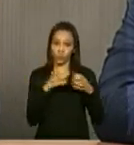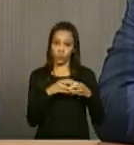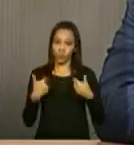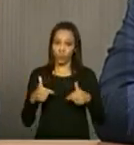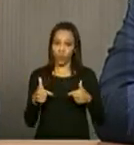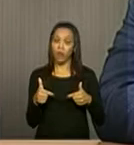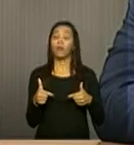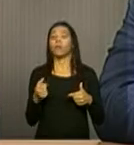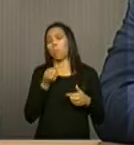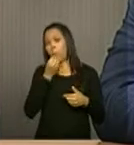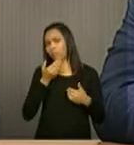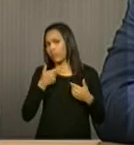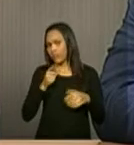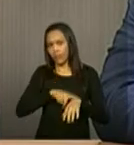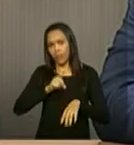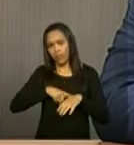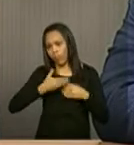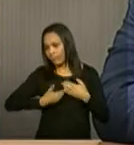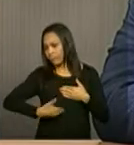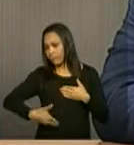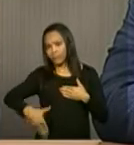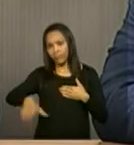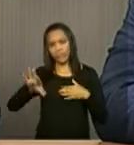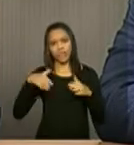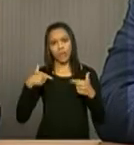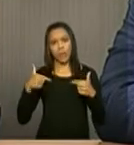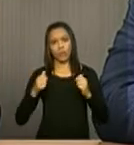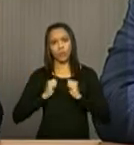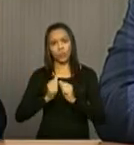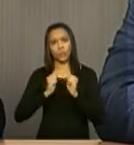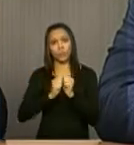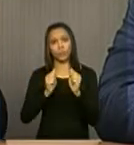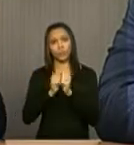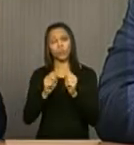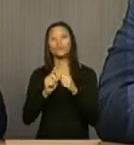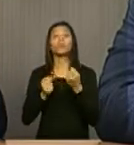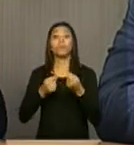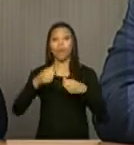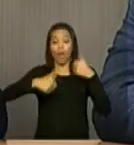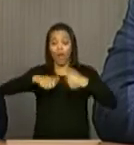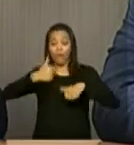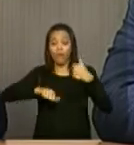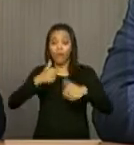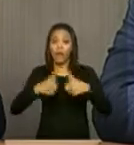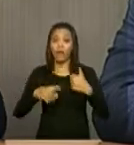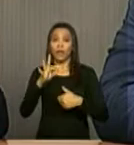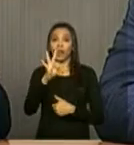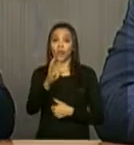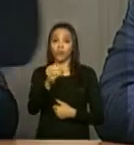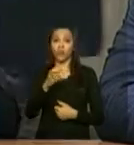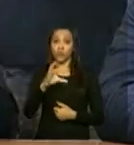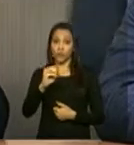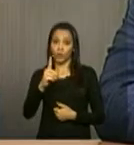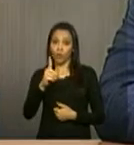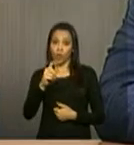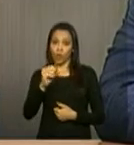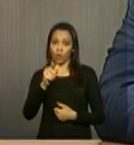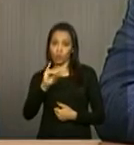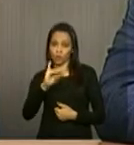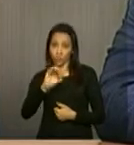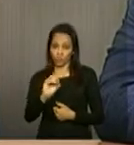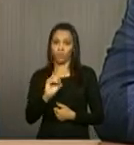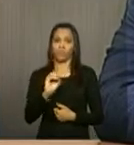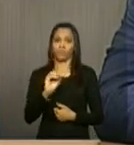ficou aí trabalhando com a gente principalmente nas questões de análise toxicológica na última semana